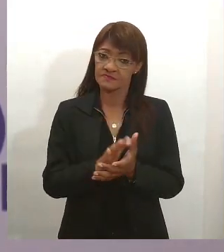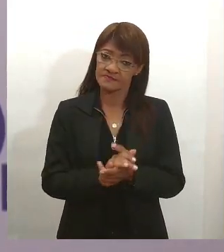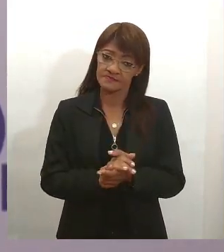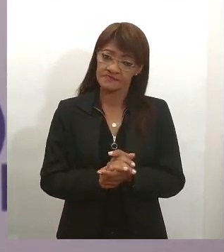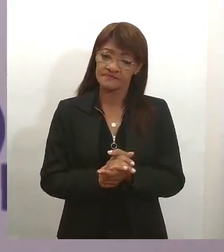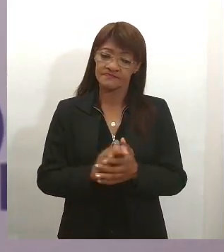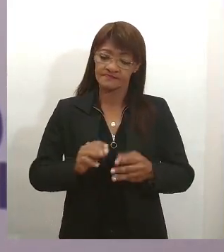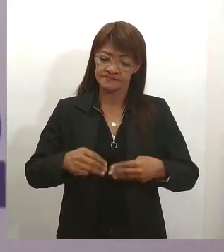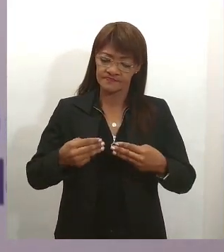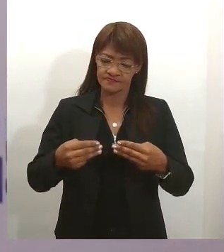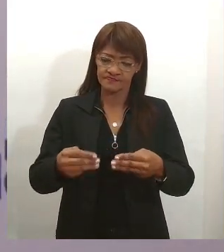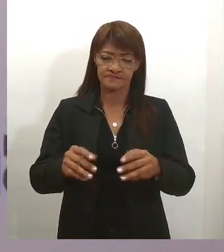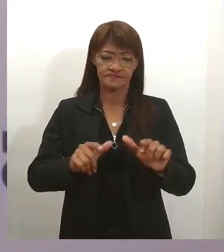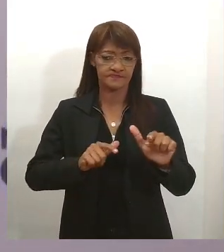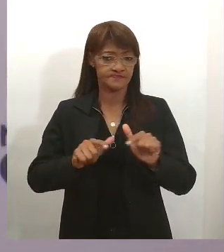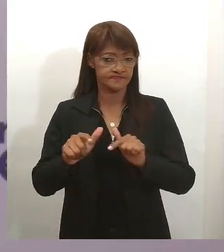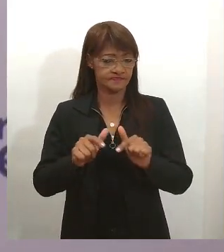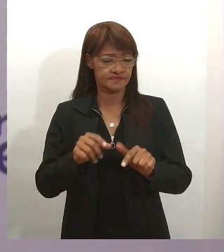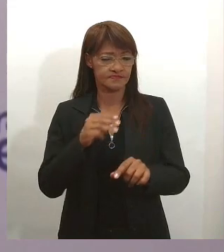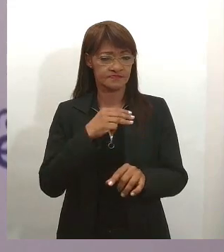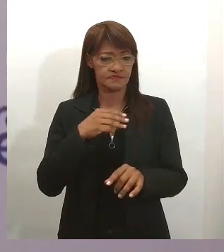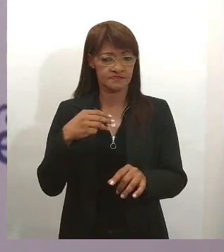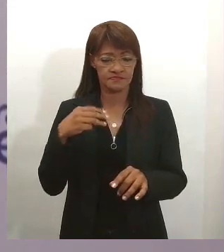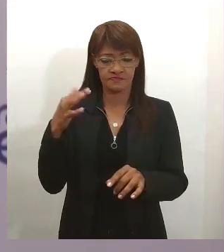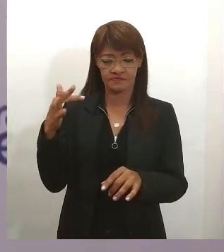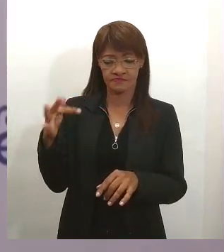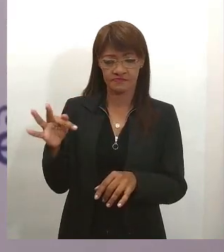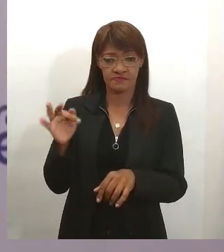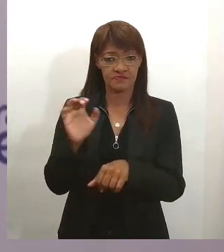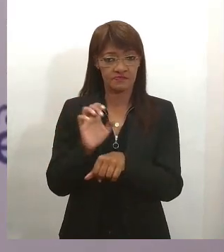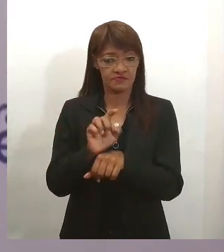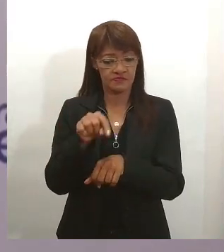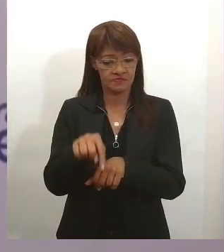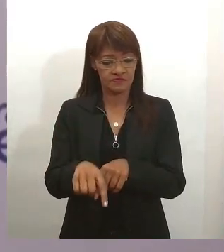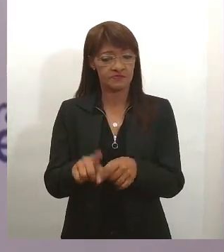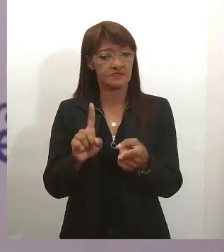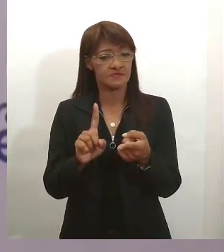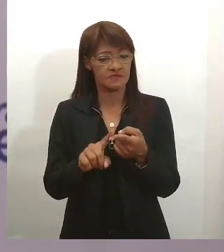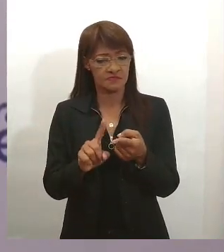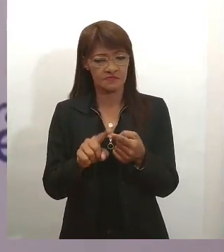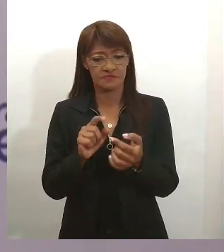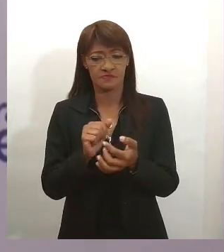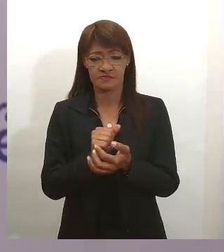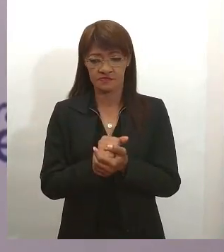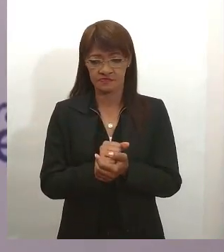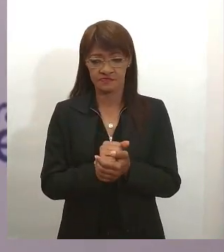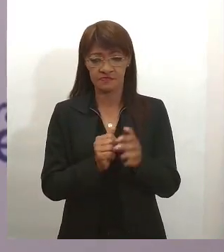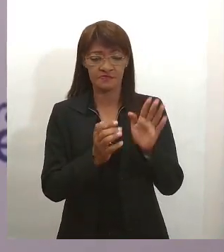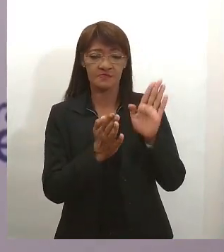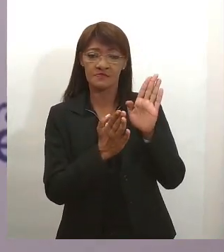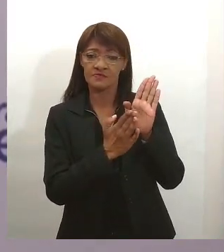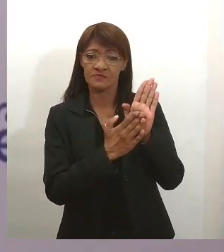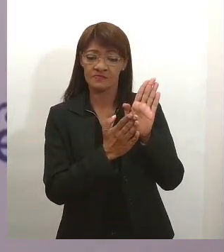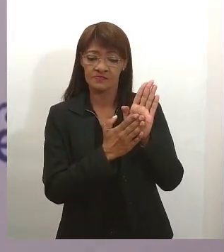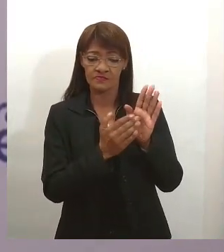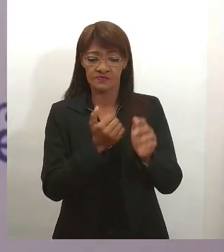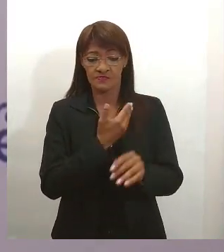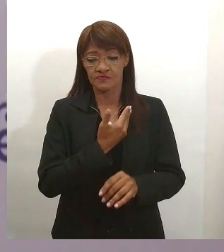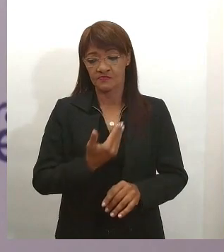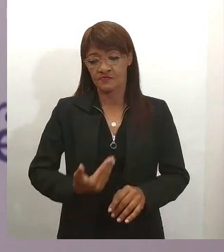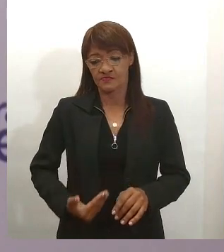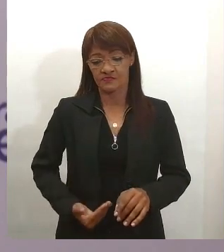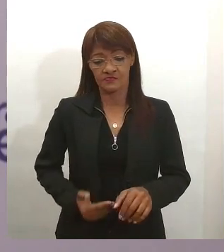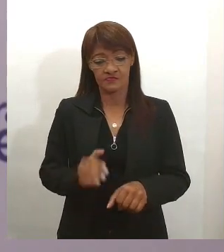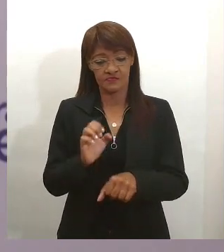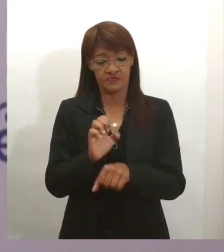de Sergipe, né, colocou uma proposta para o governo do Estado, só que o governo não acatou essa